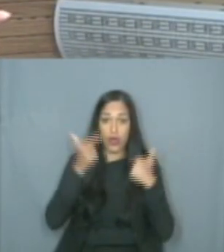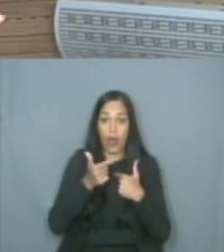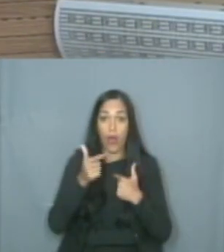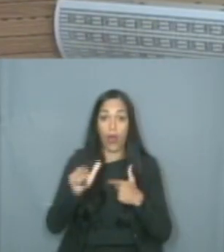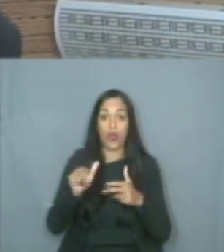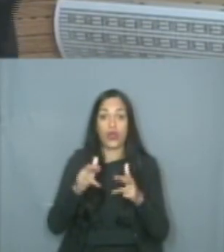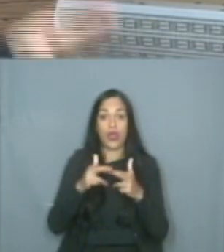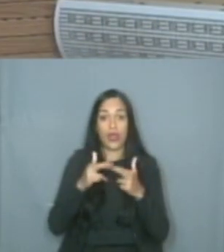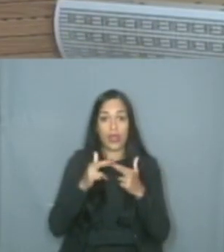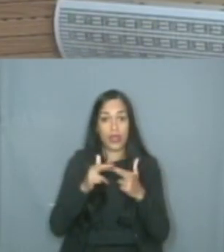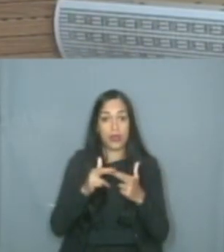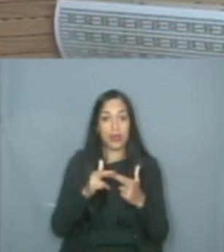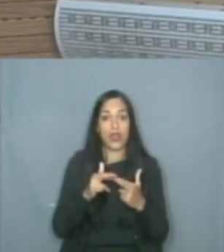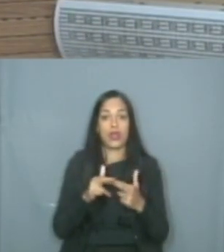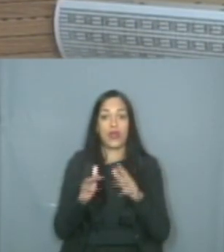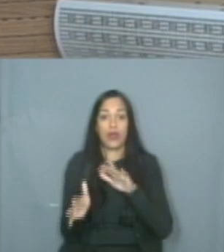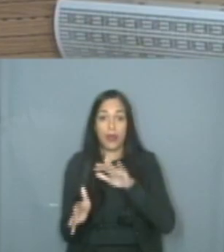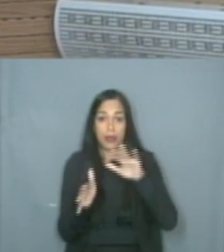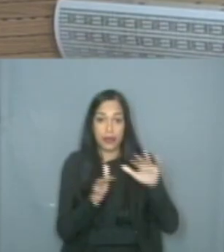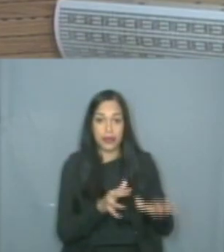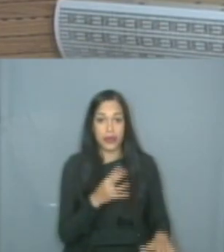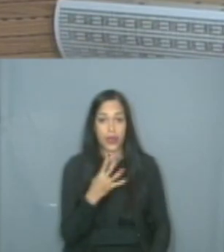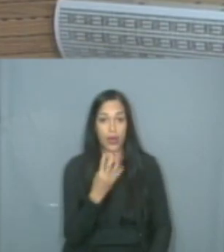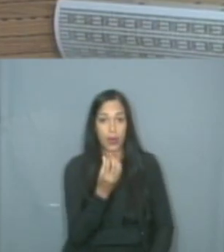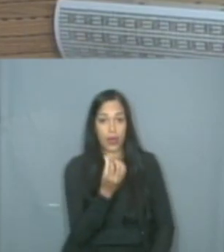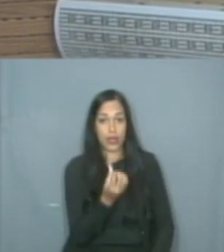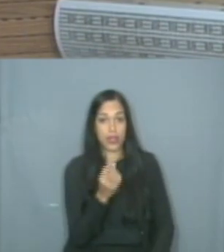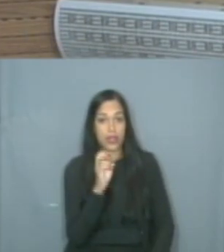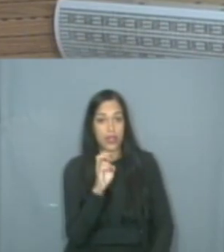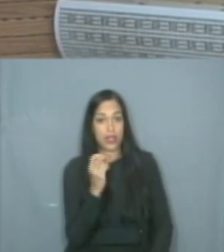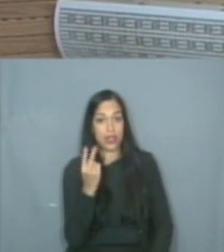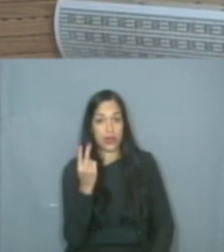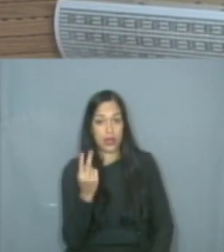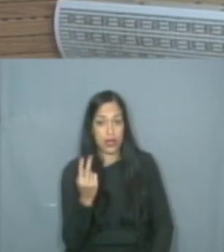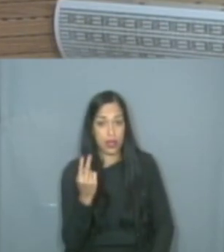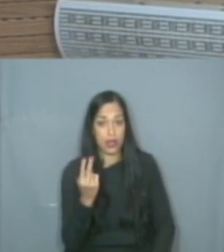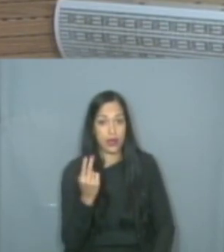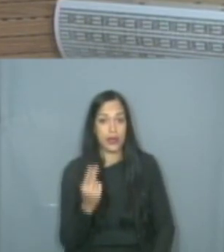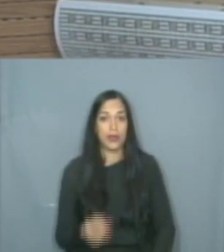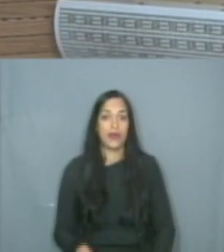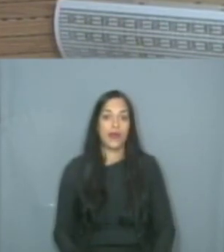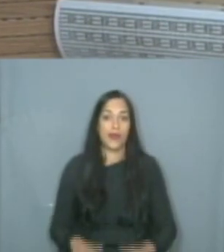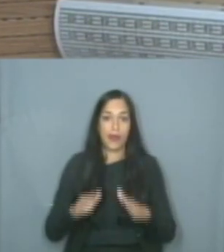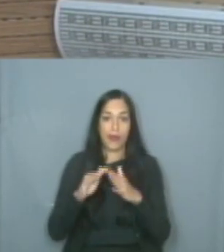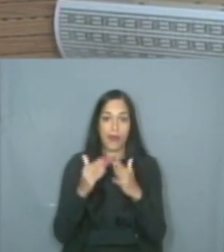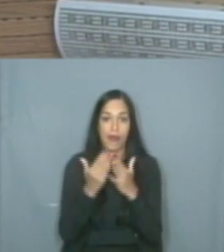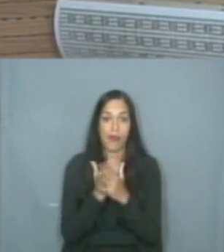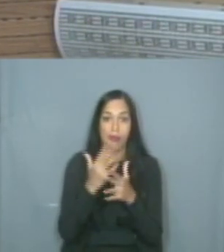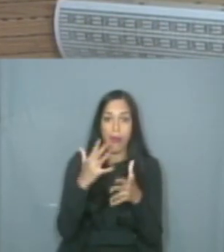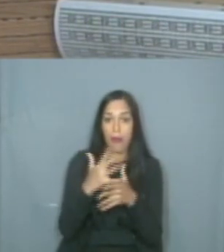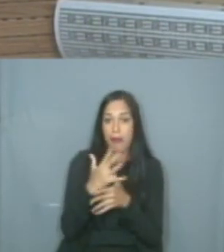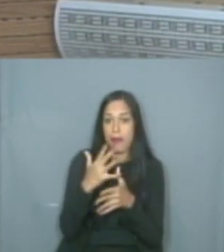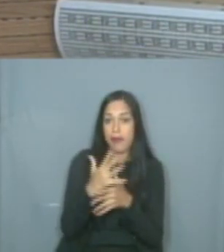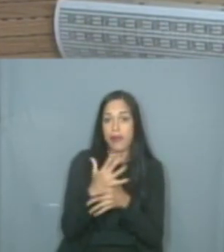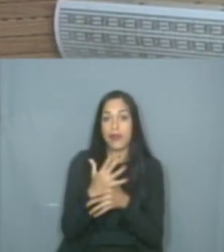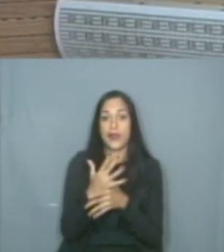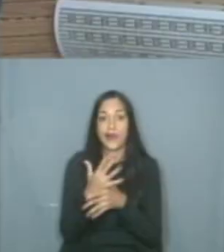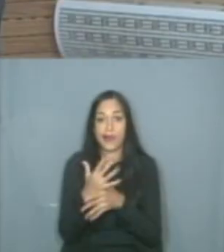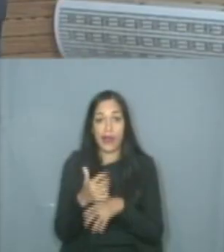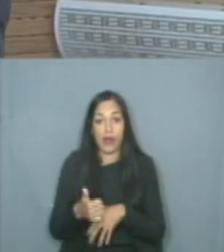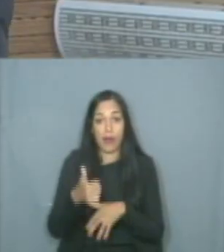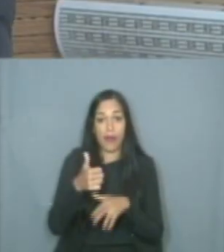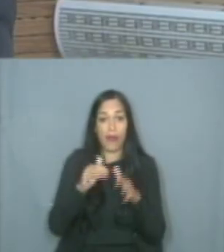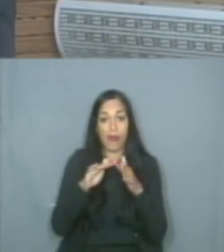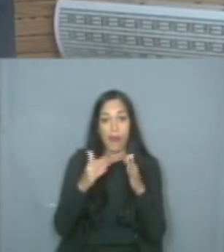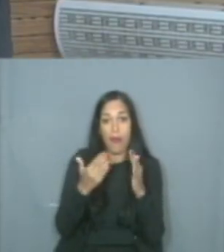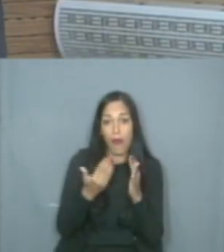requerimento. Já terminei aquele bloco, é o 4652, sobre a Escola Municipal dos Coelhos, onde a primeira escola, eu